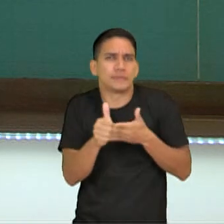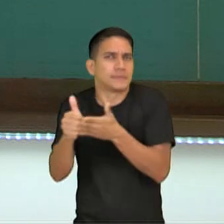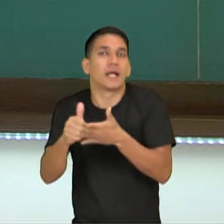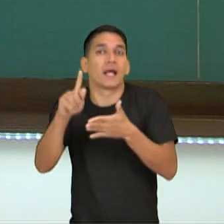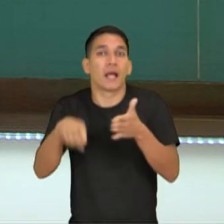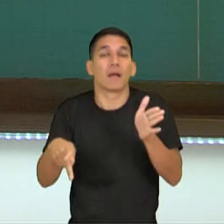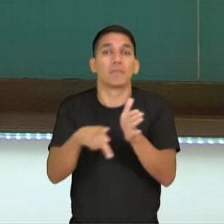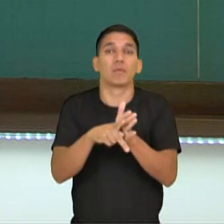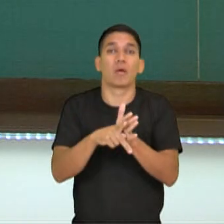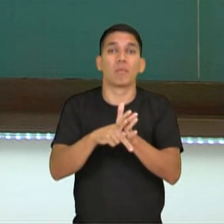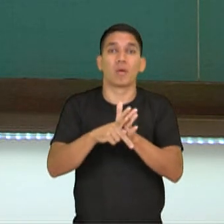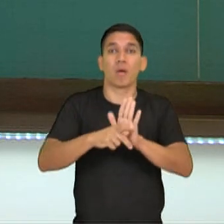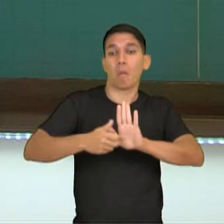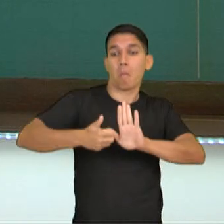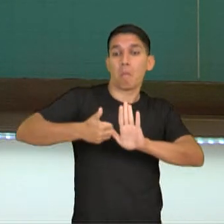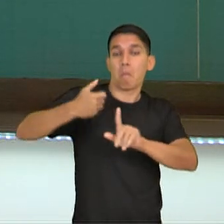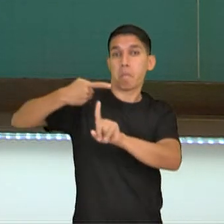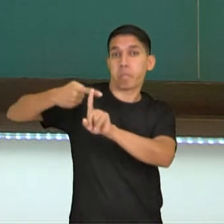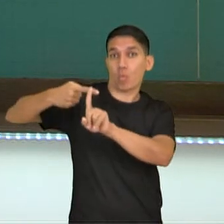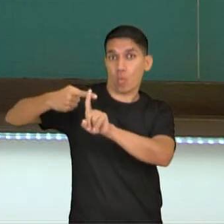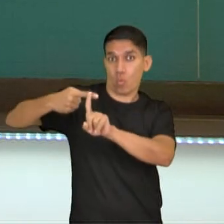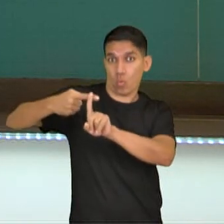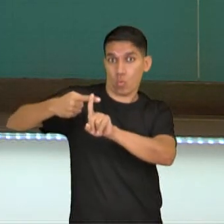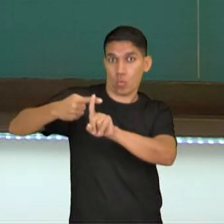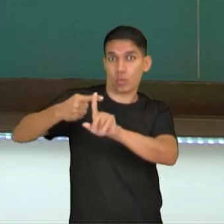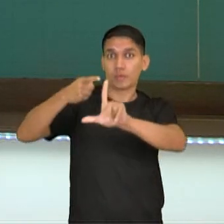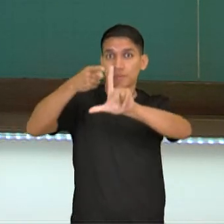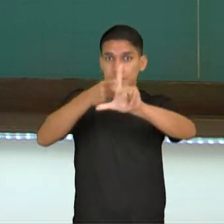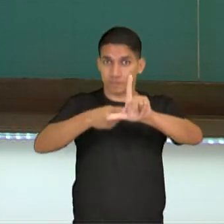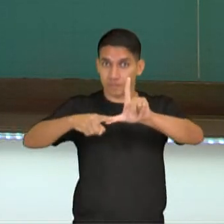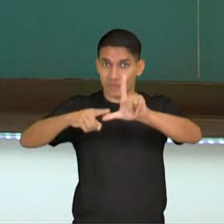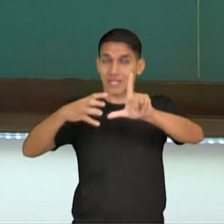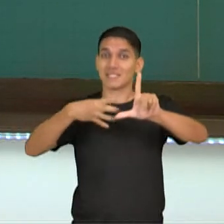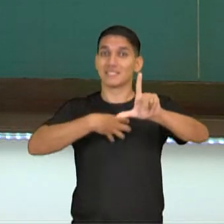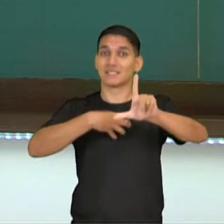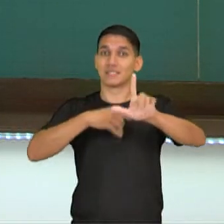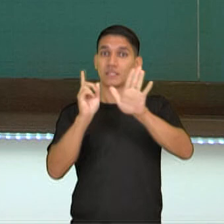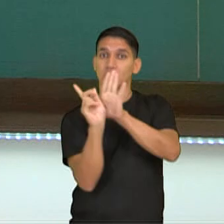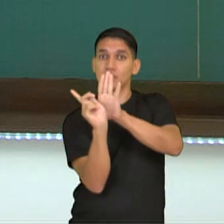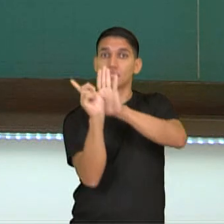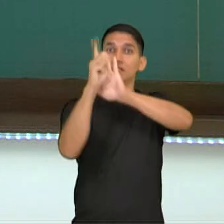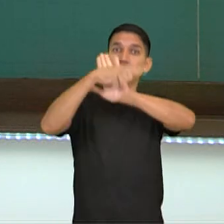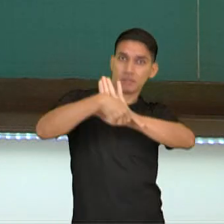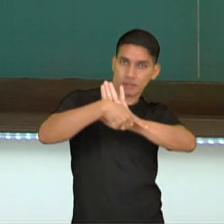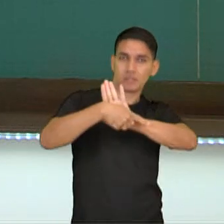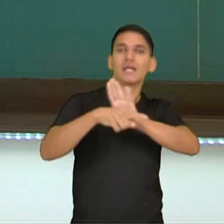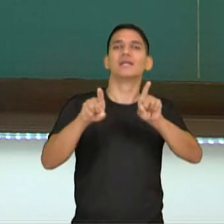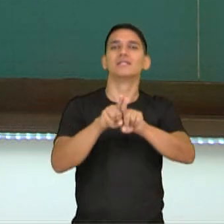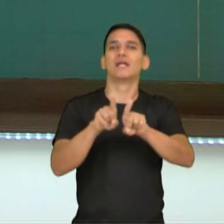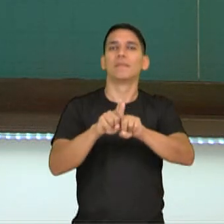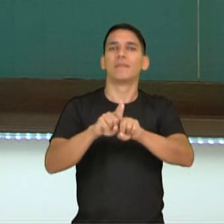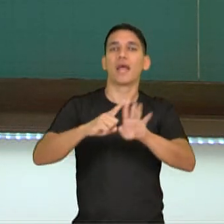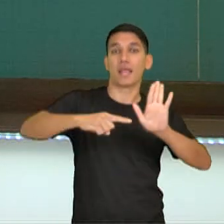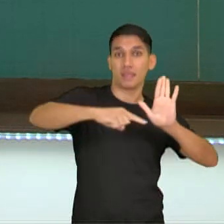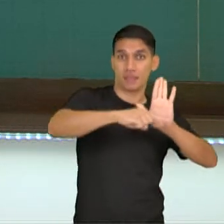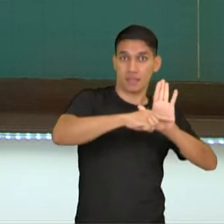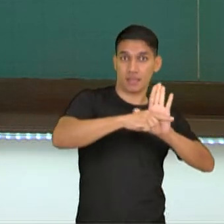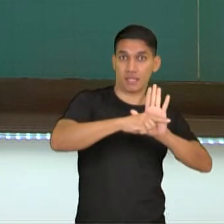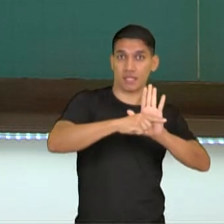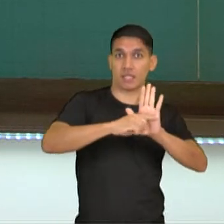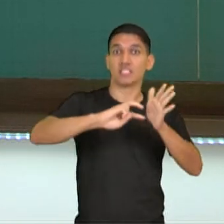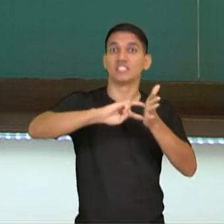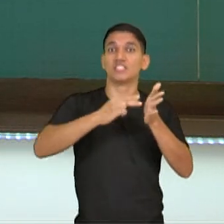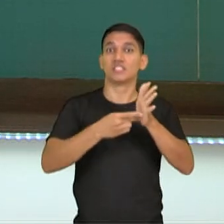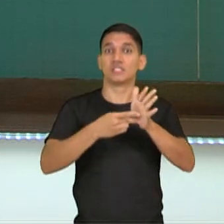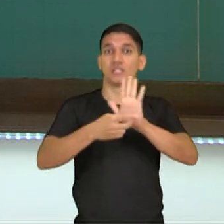sinal positivo para ângulos marcados no sentido anti-horário para cima e sinais negativos no sentido horário, que